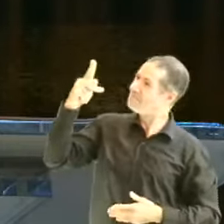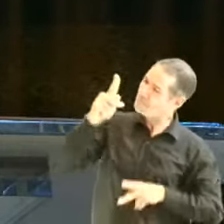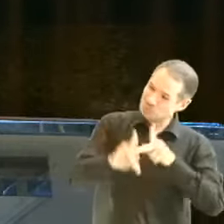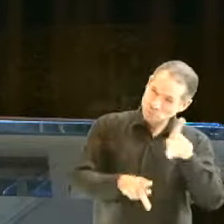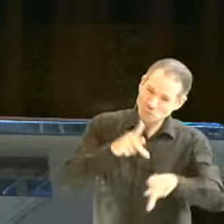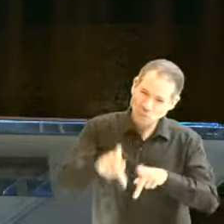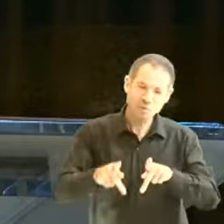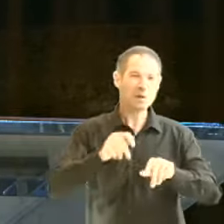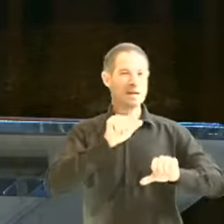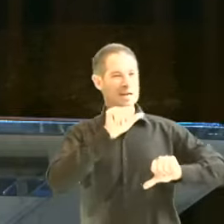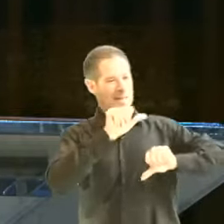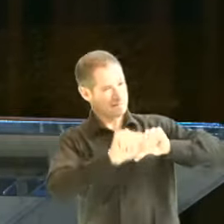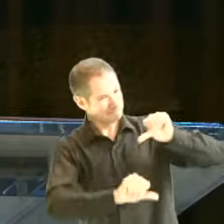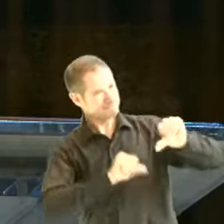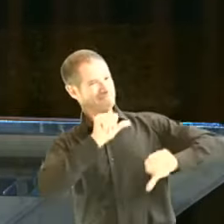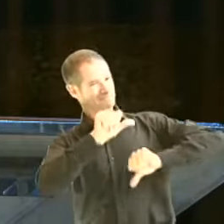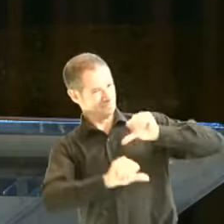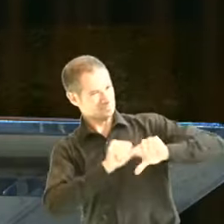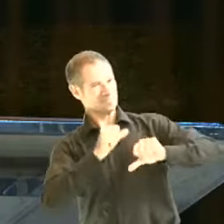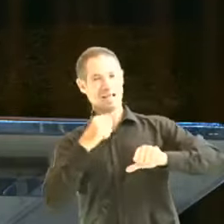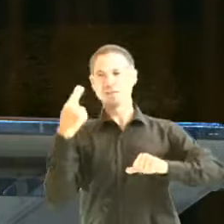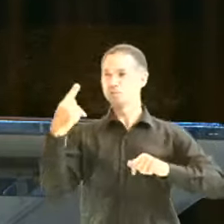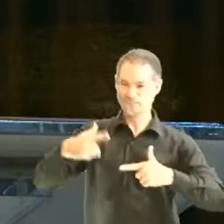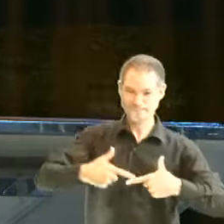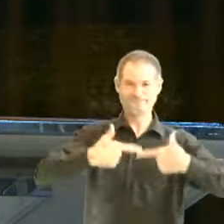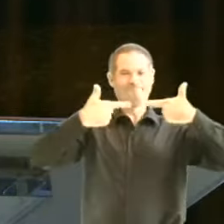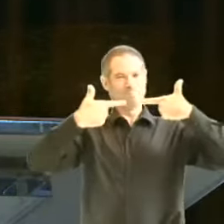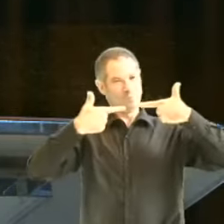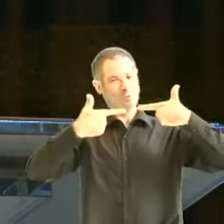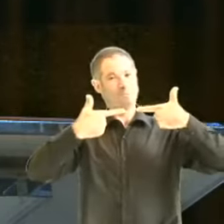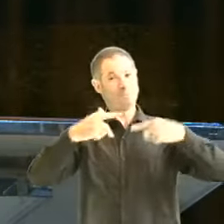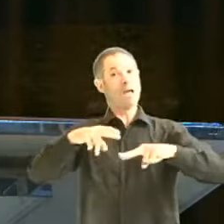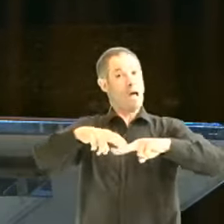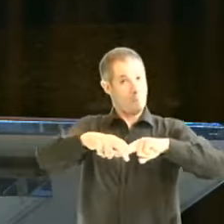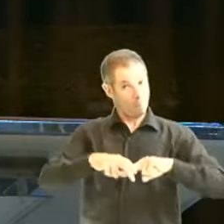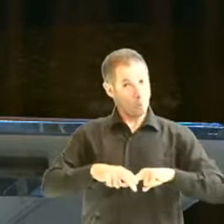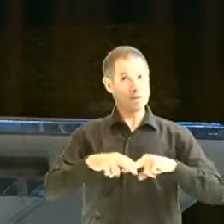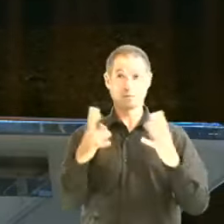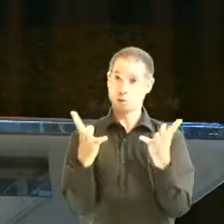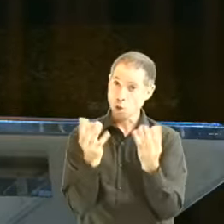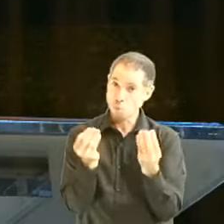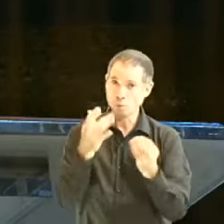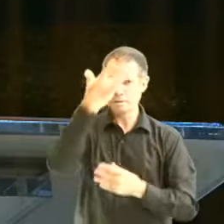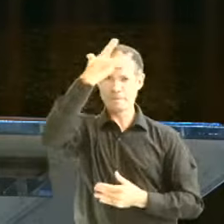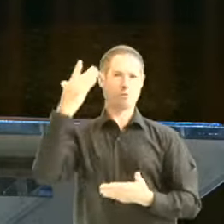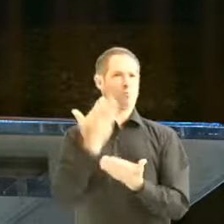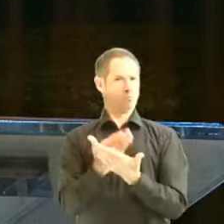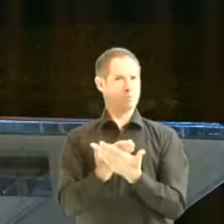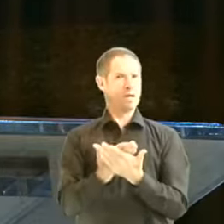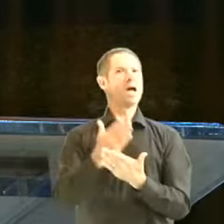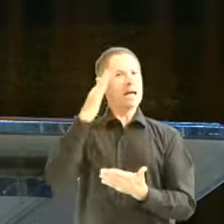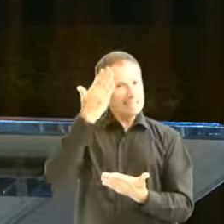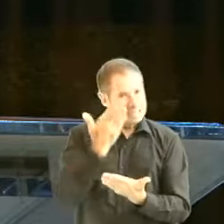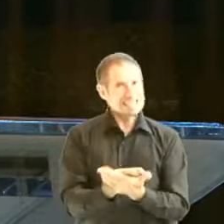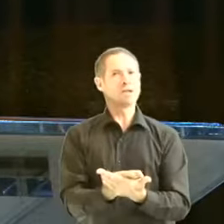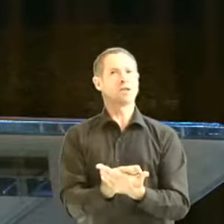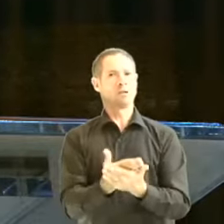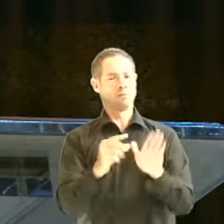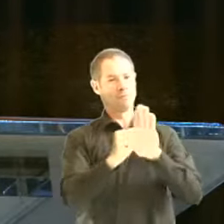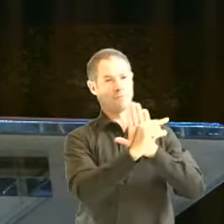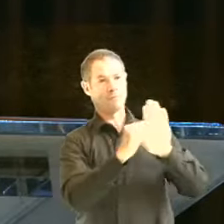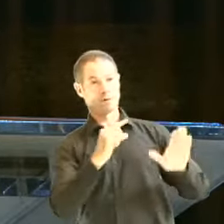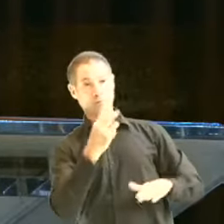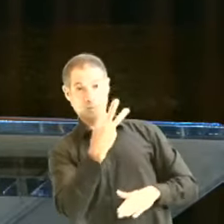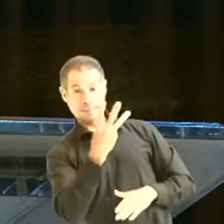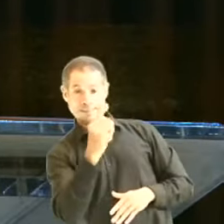e restauraria a sua sorte. É por isso que muitos estudiosos creem que os versos 13 a 15, que